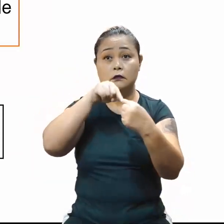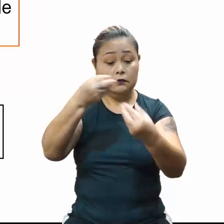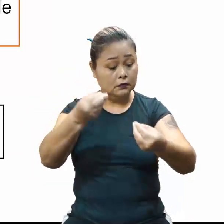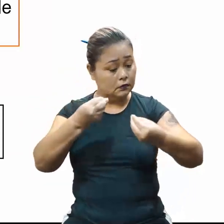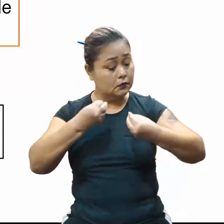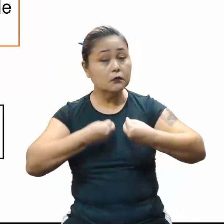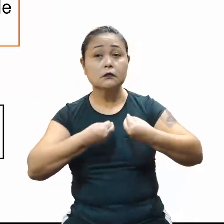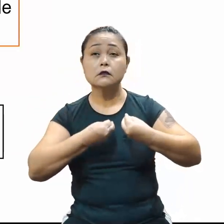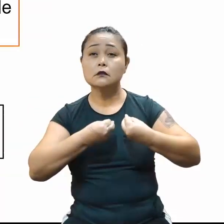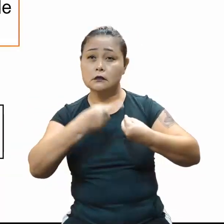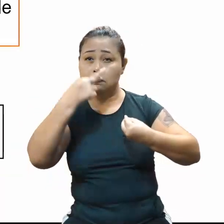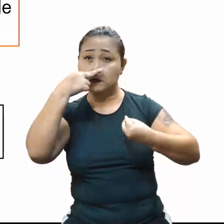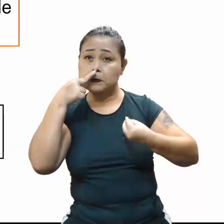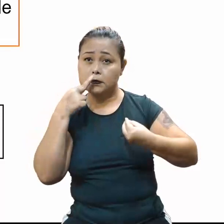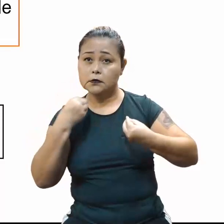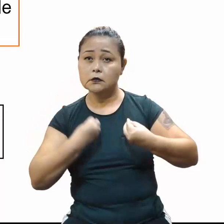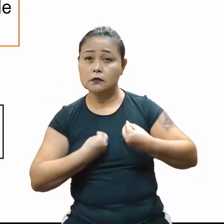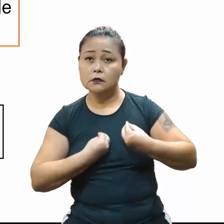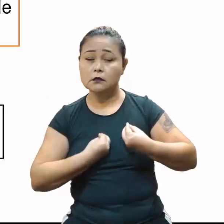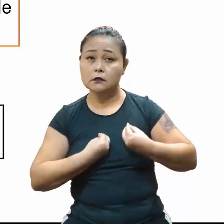a ele